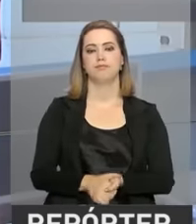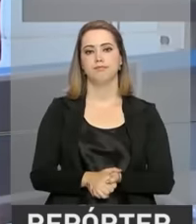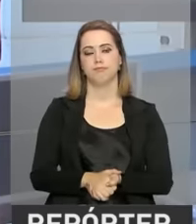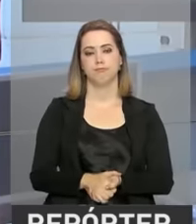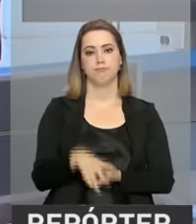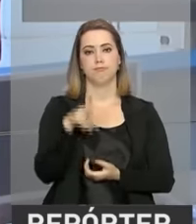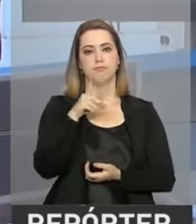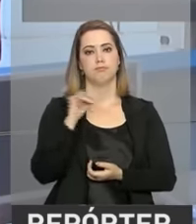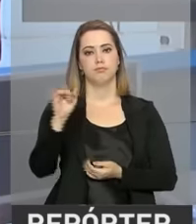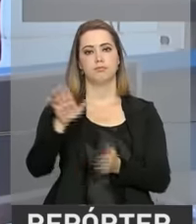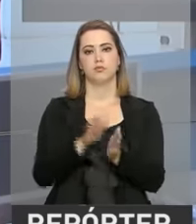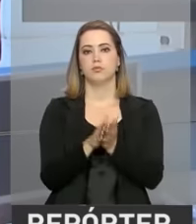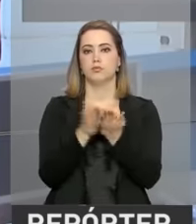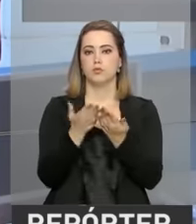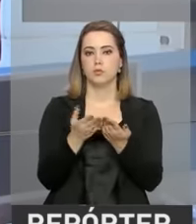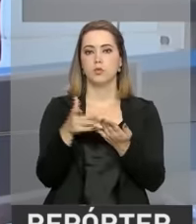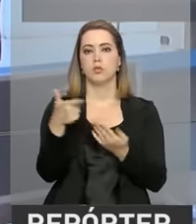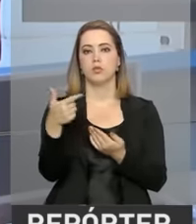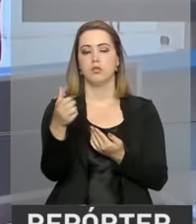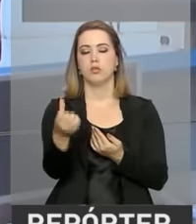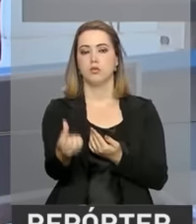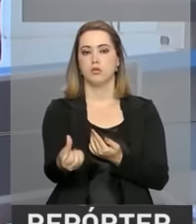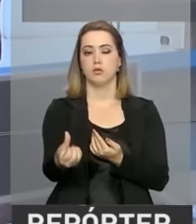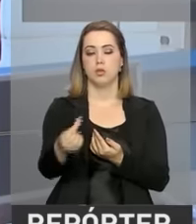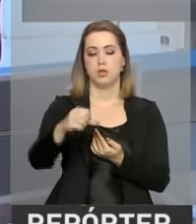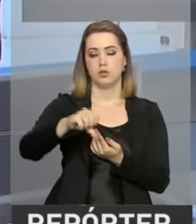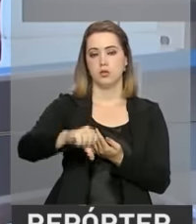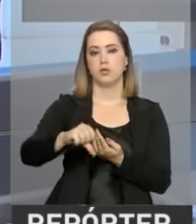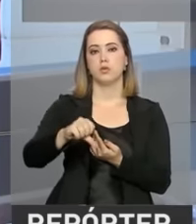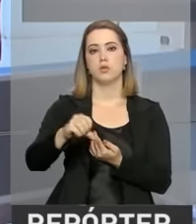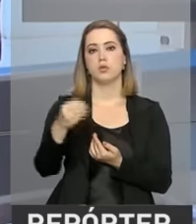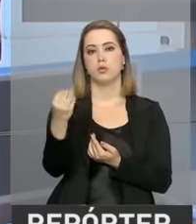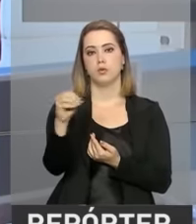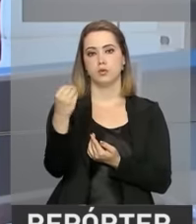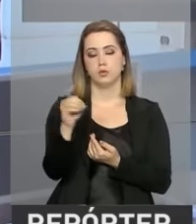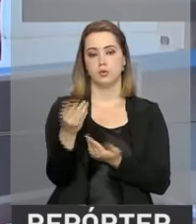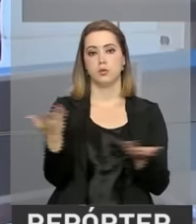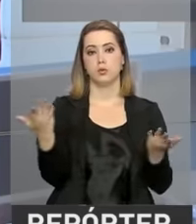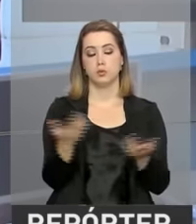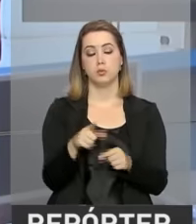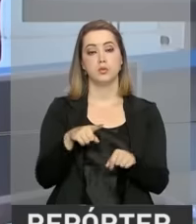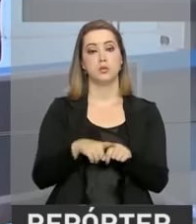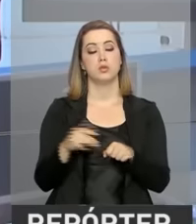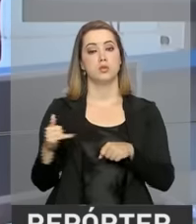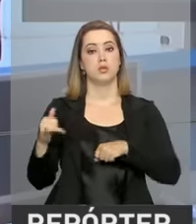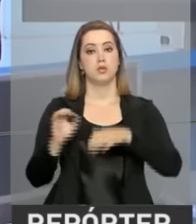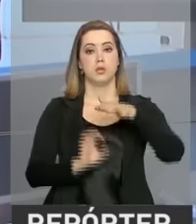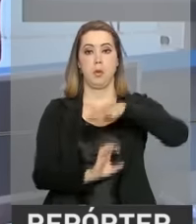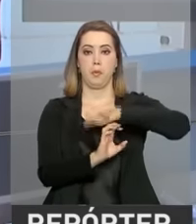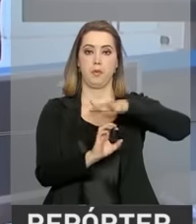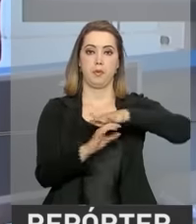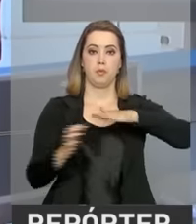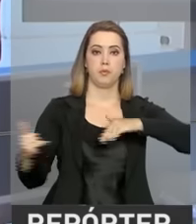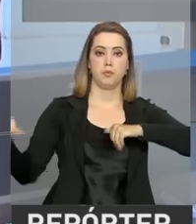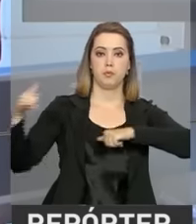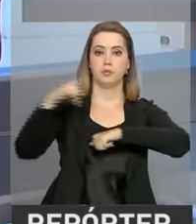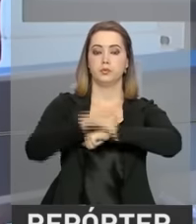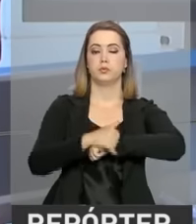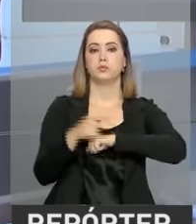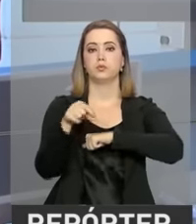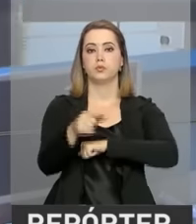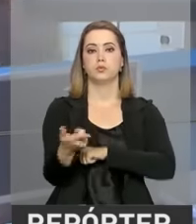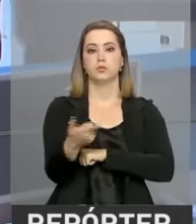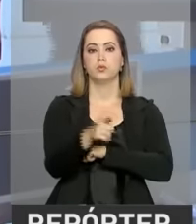Livro é comemorado em 29 de outubro. Para festejar a data, a Infraero realiza mais uma edição da campanha Livro Viajante, que